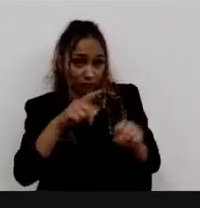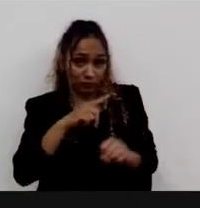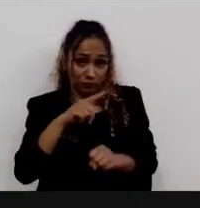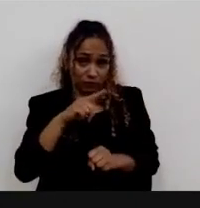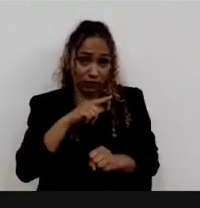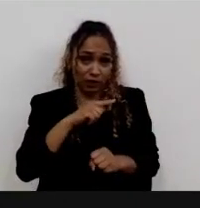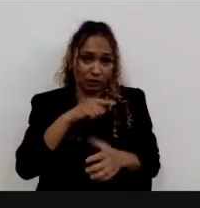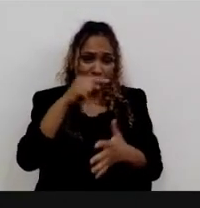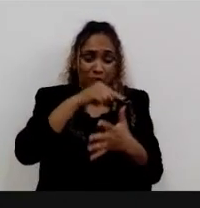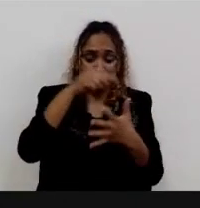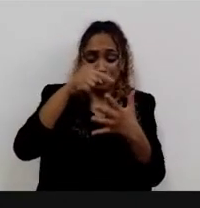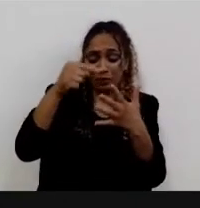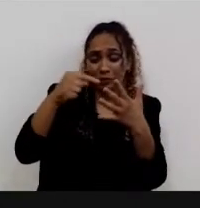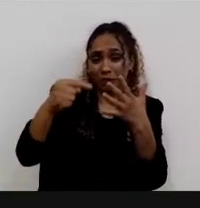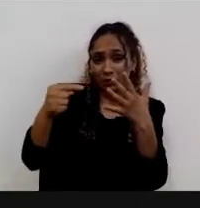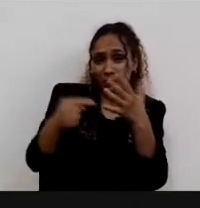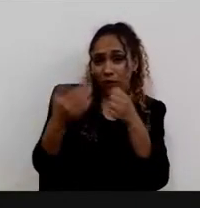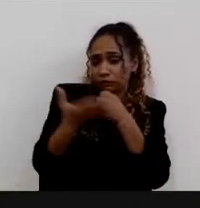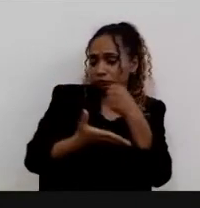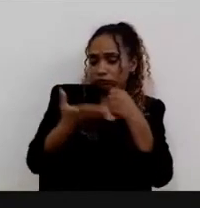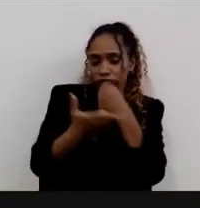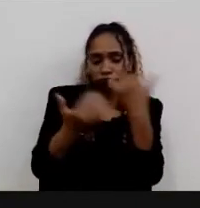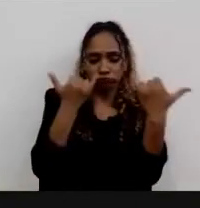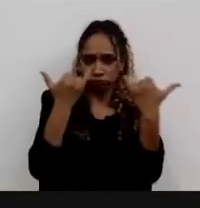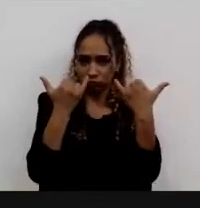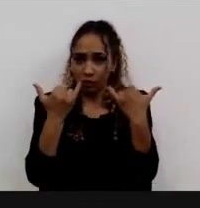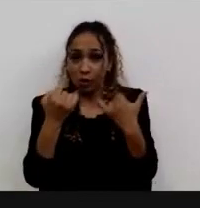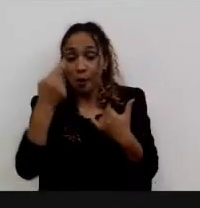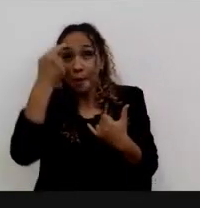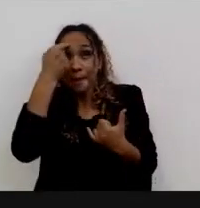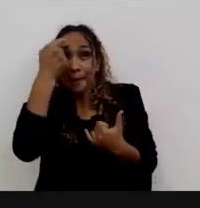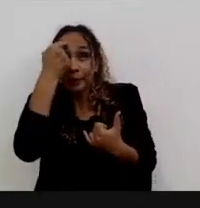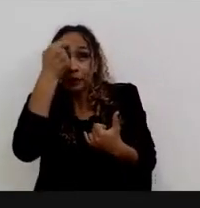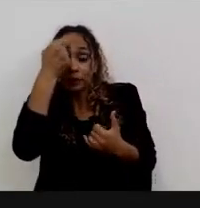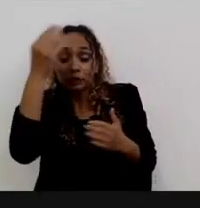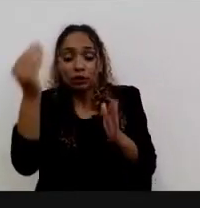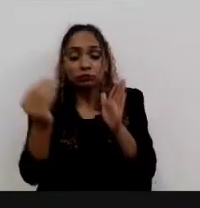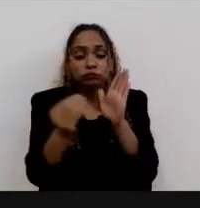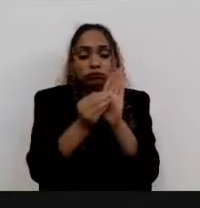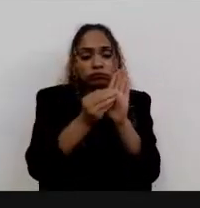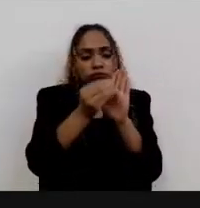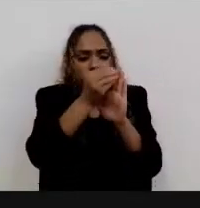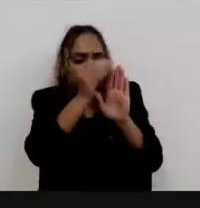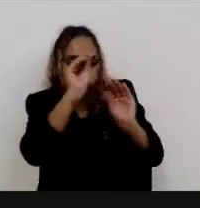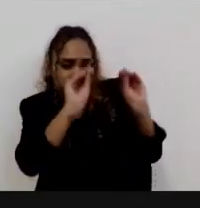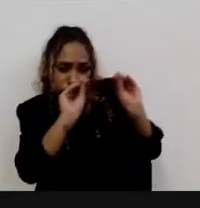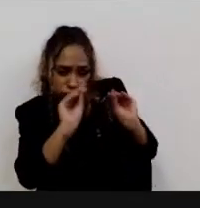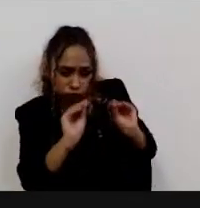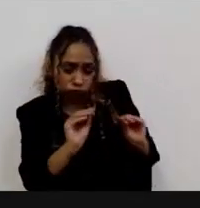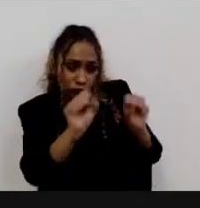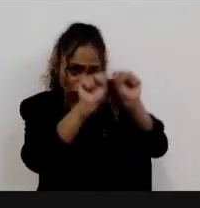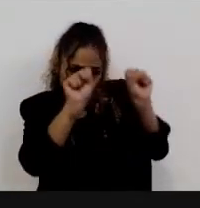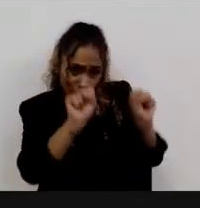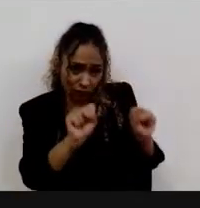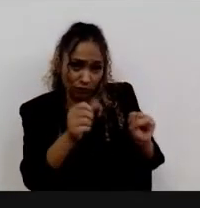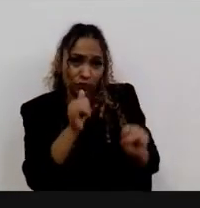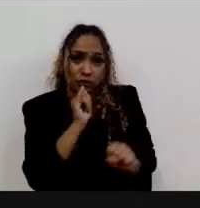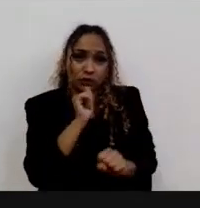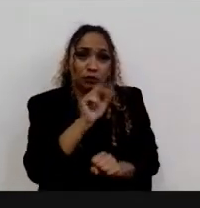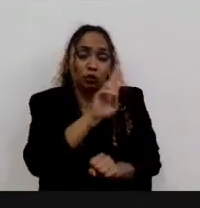temos aqui várias linhas com base de dados. A ideia é nós inserirmos esses dados aqui no sistema, por exemplo,